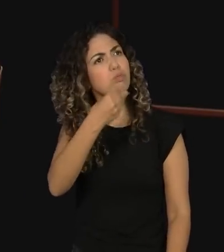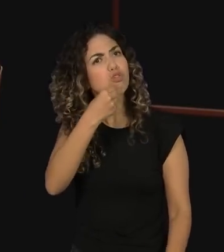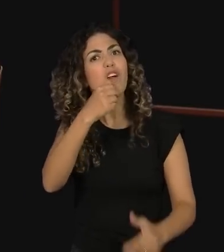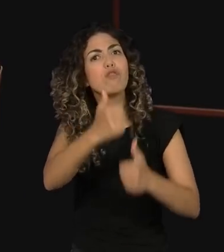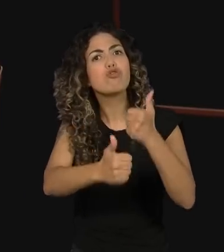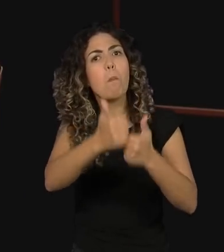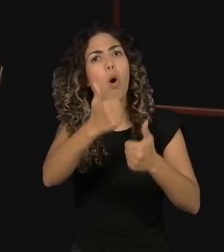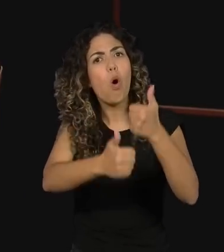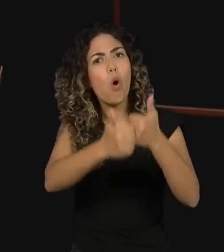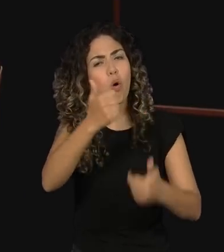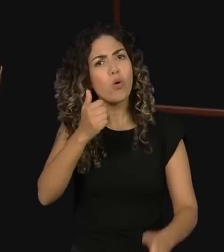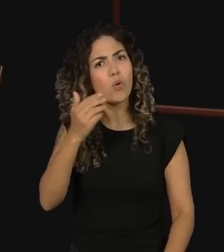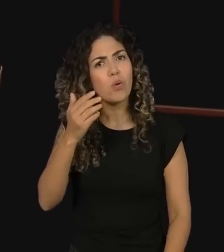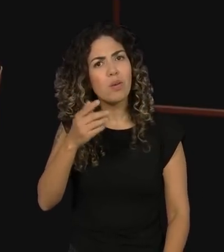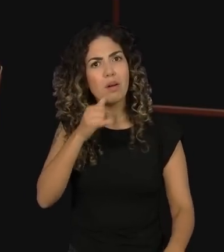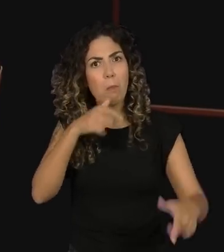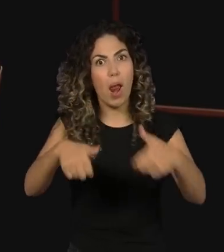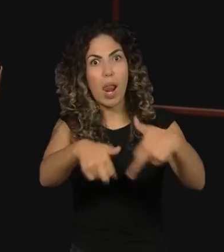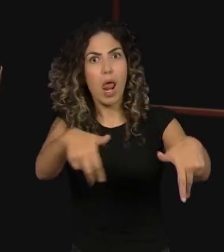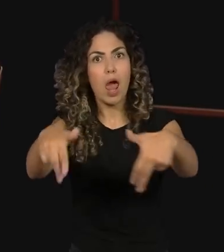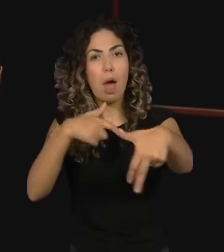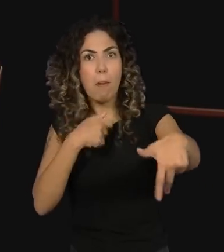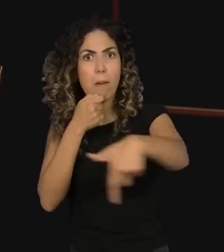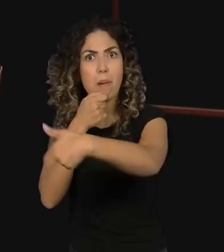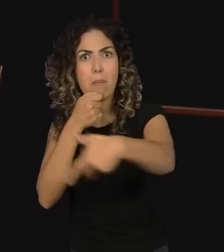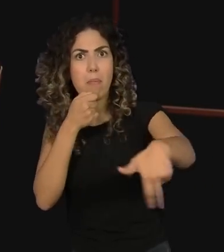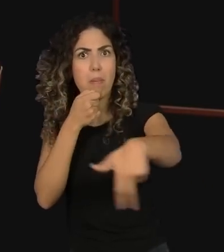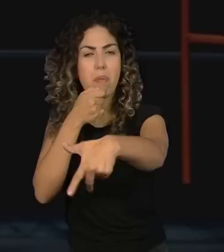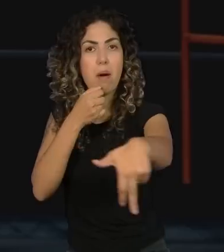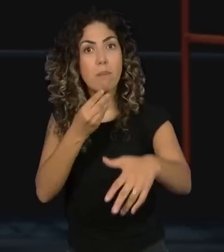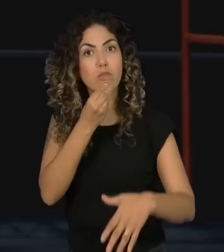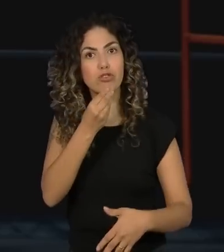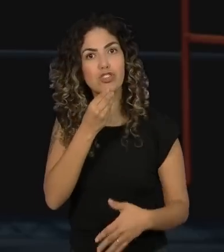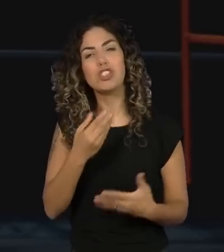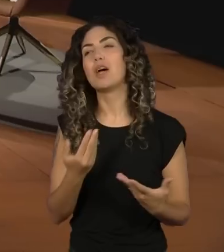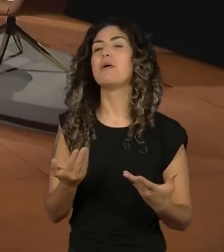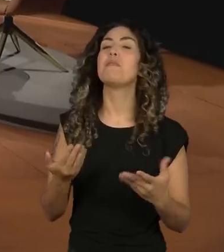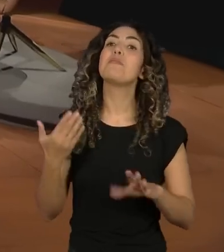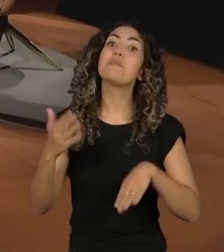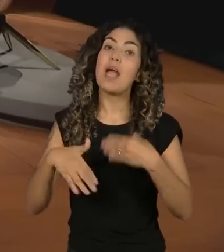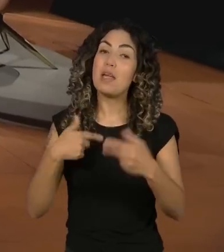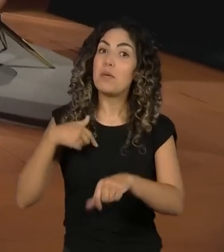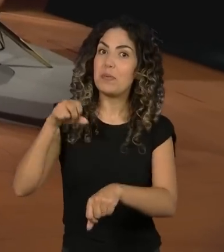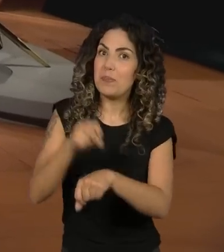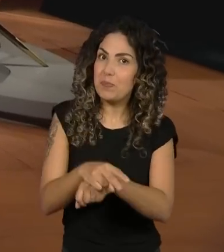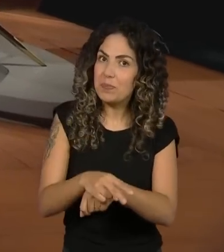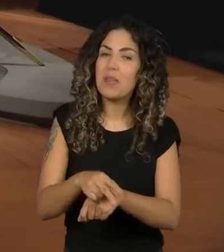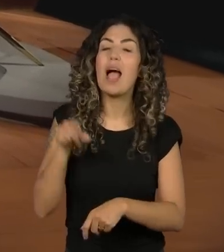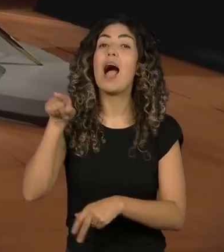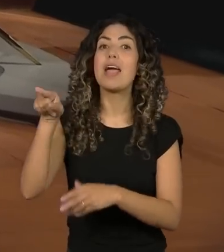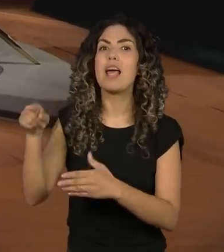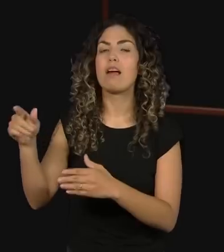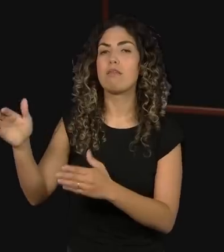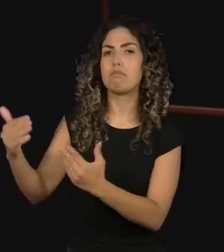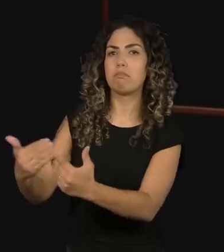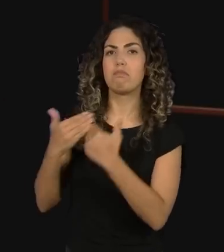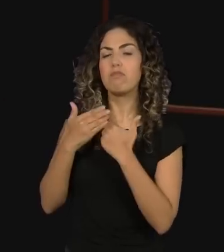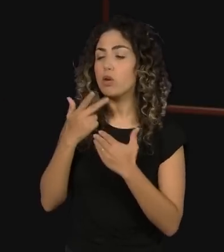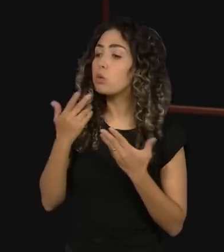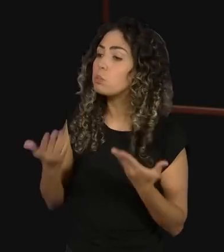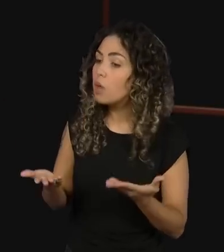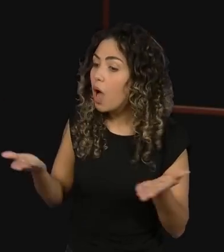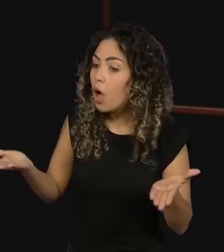futebol. Vem a notícia, então, de que eu ganhei o emprego. Aí ela vem e diz, Daisy, você vai